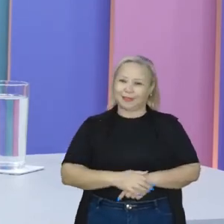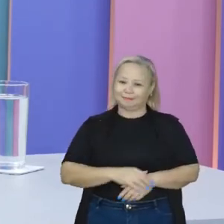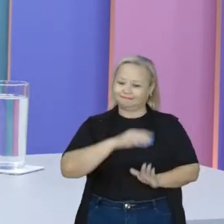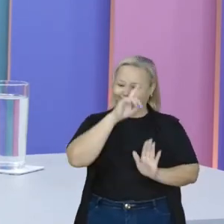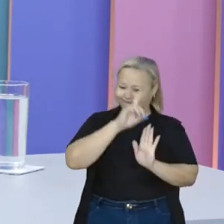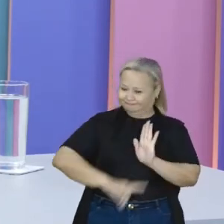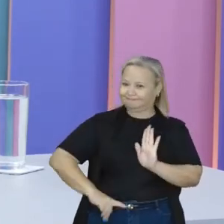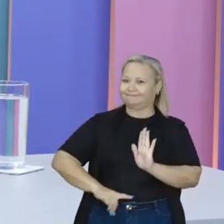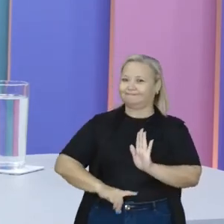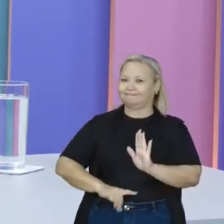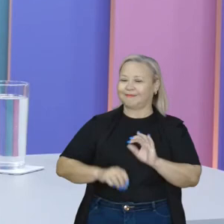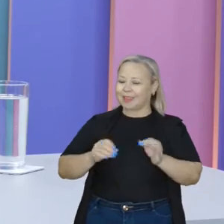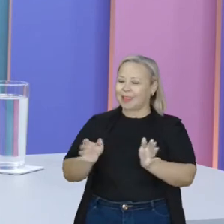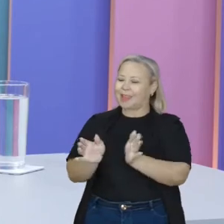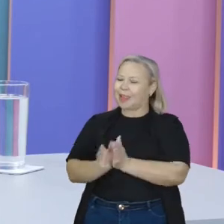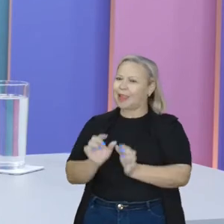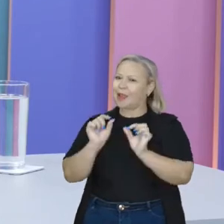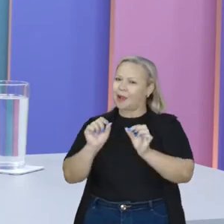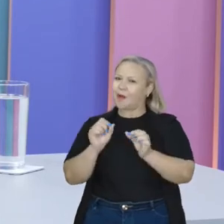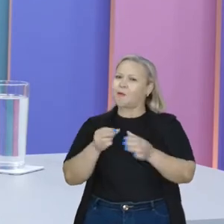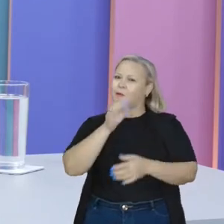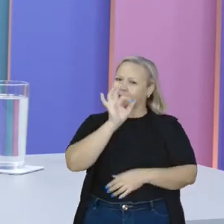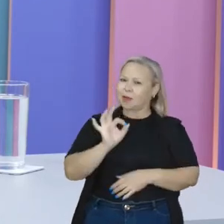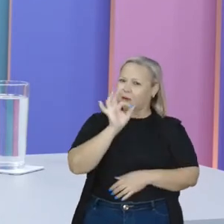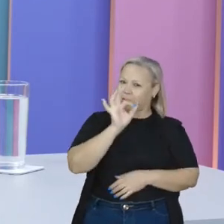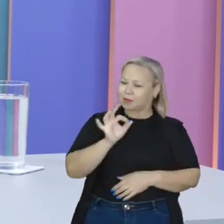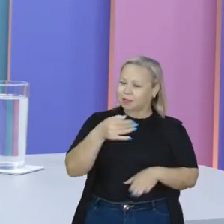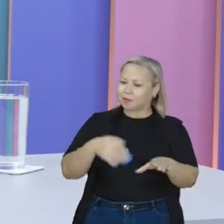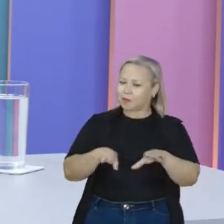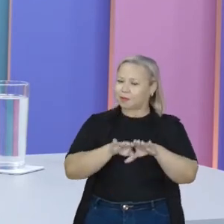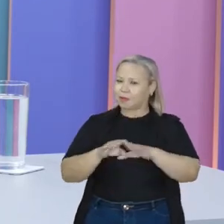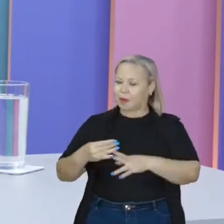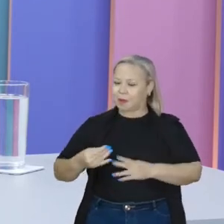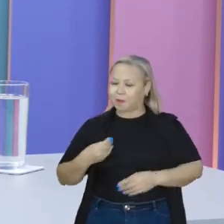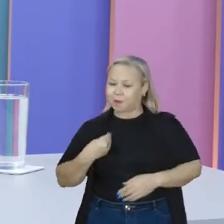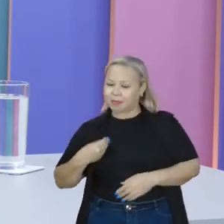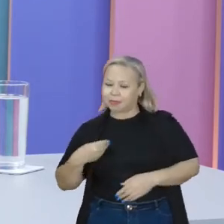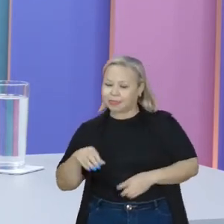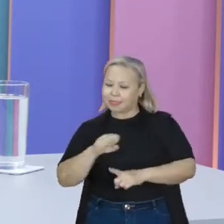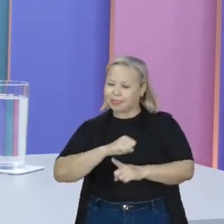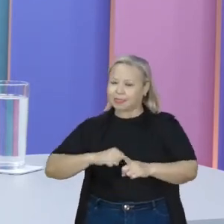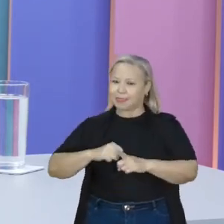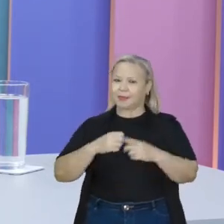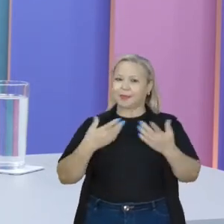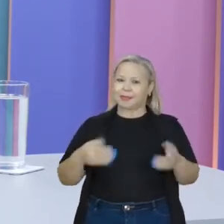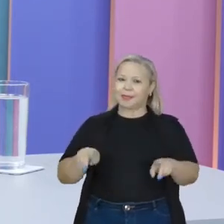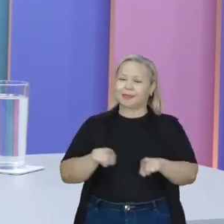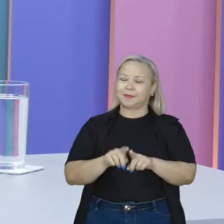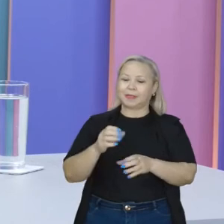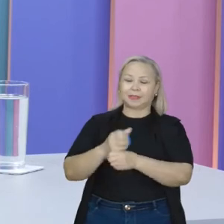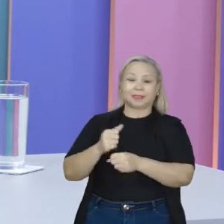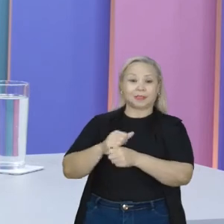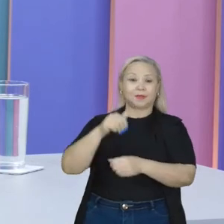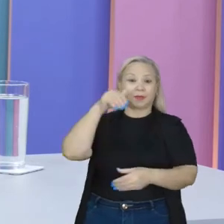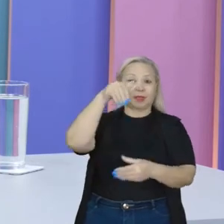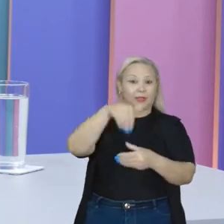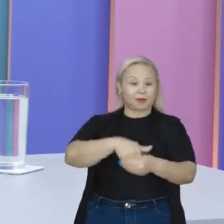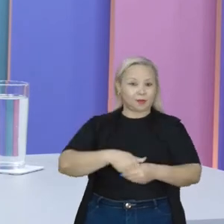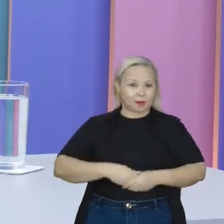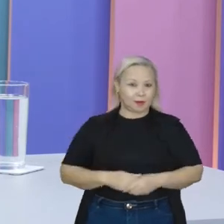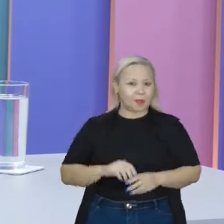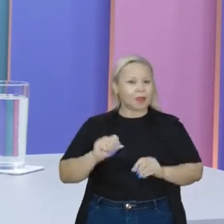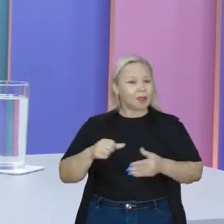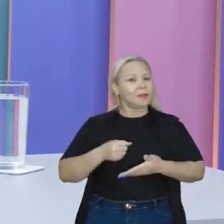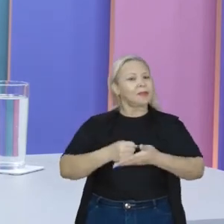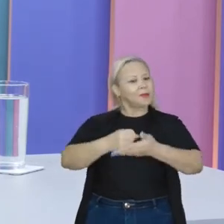a uma parcela, né, proporcional à sua presença na sociedade desse fundo eleitoral, que me ajudou muito a